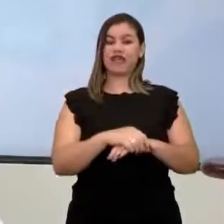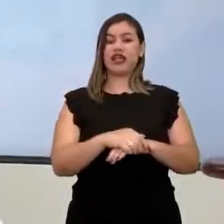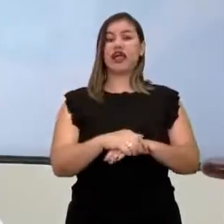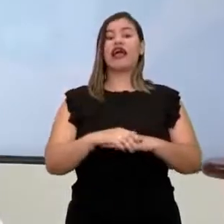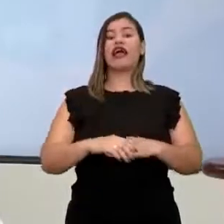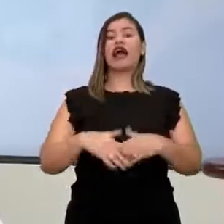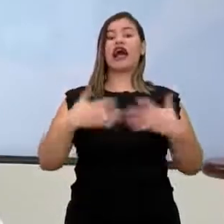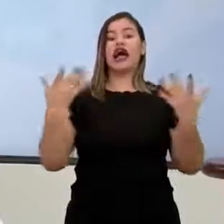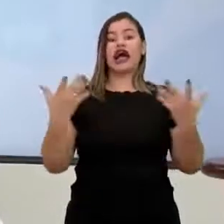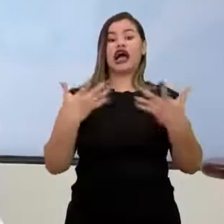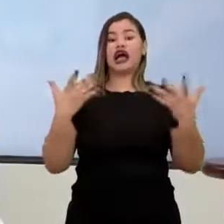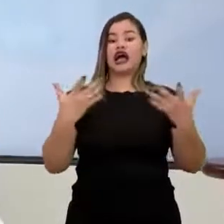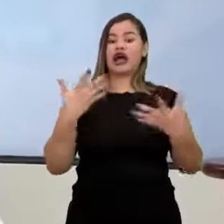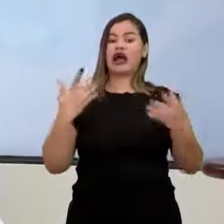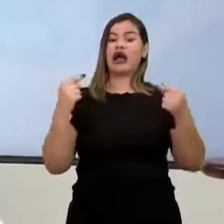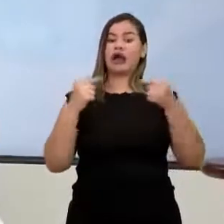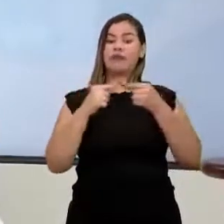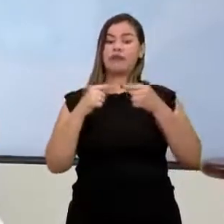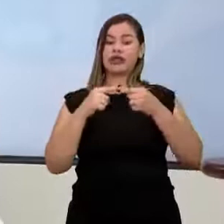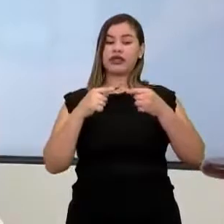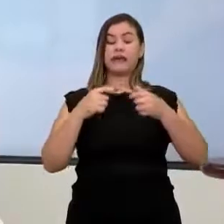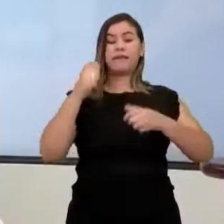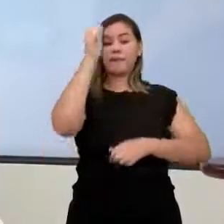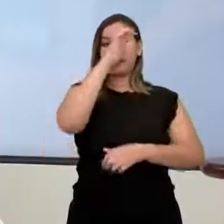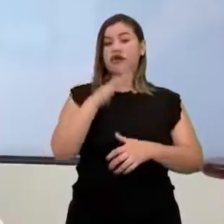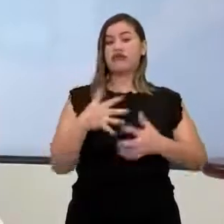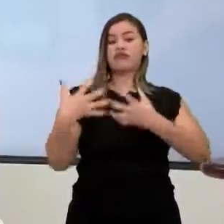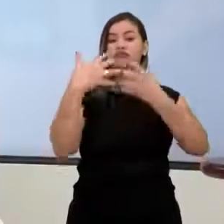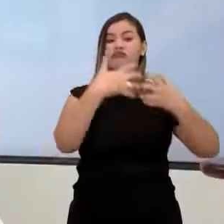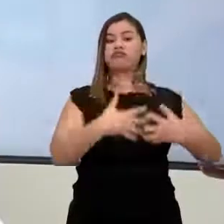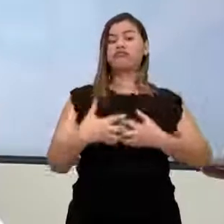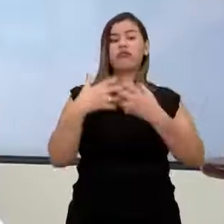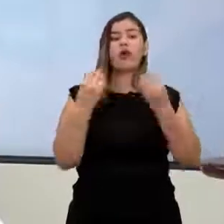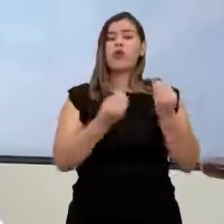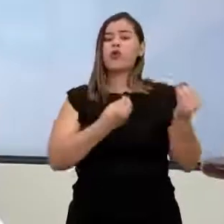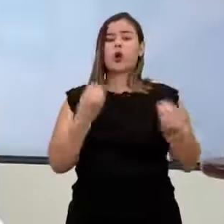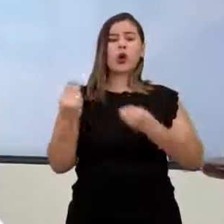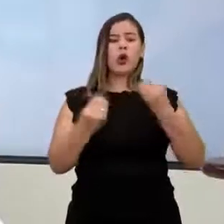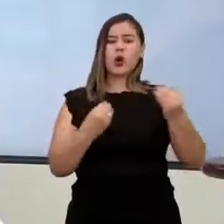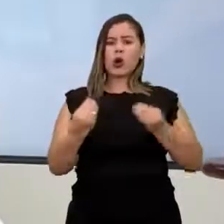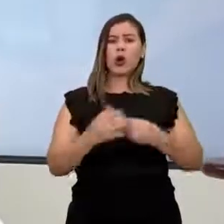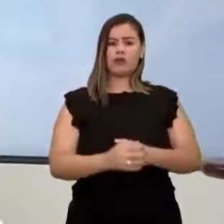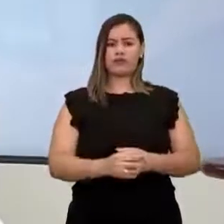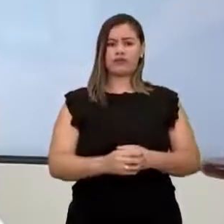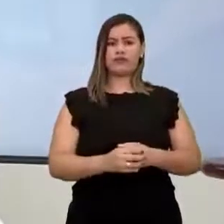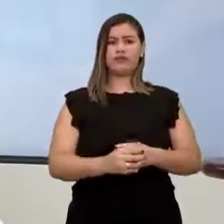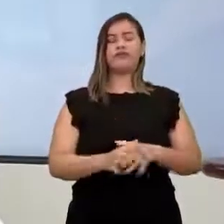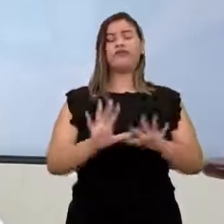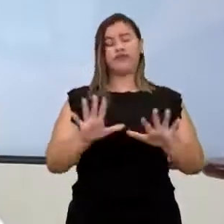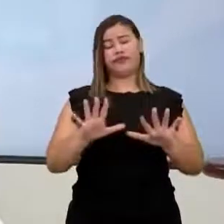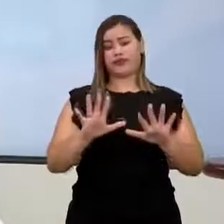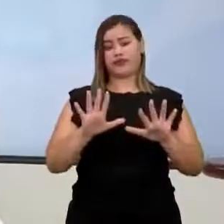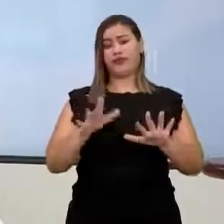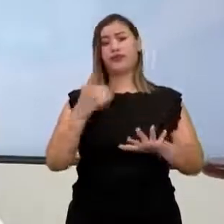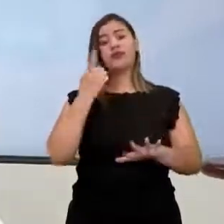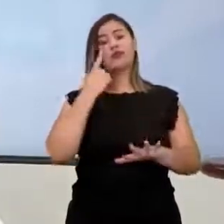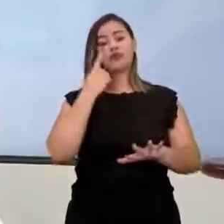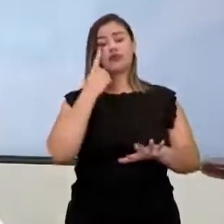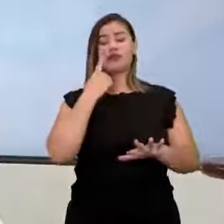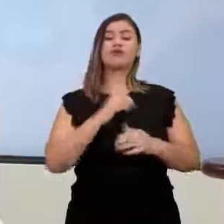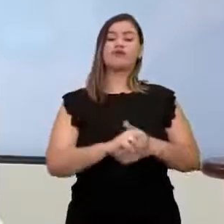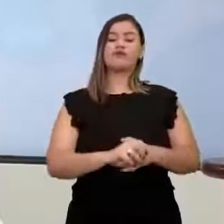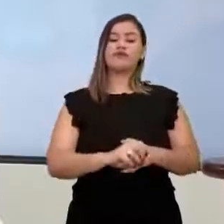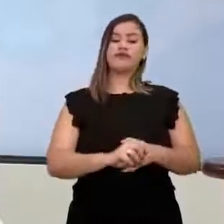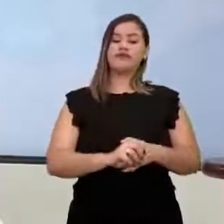entrar no como funciona o Brasil, está bem? Como que funciona o nosso sistema? Porque olha só, olha o que eu vou trazer para vocês, quer